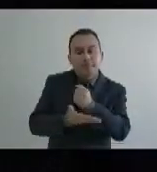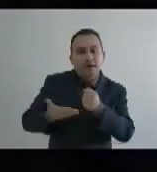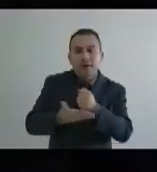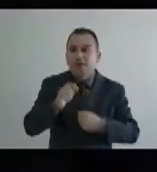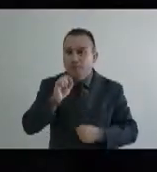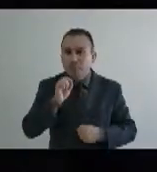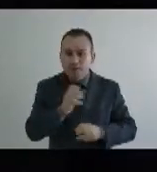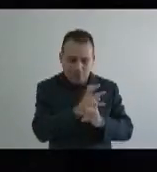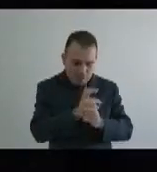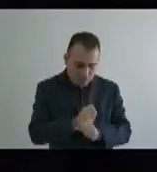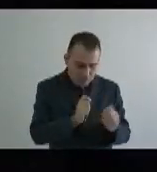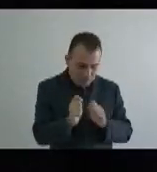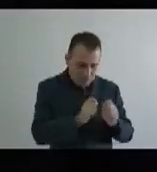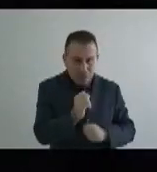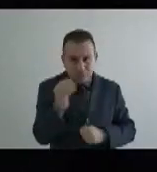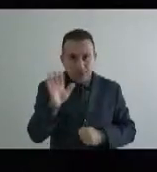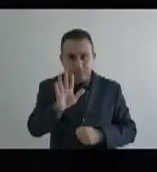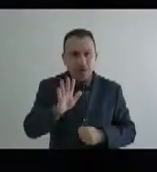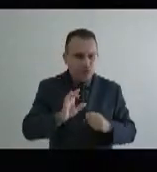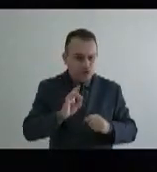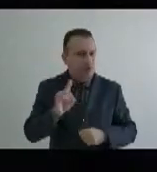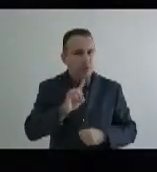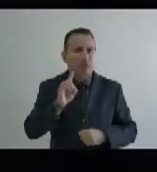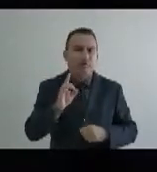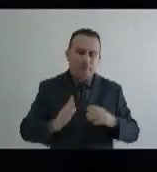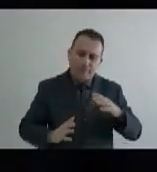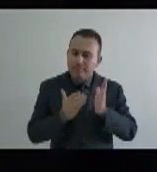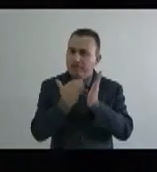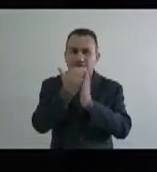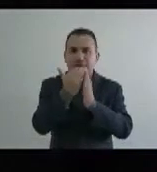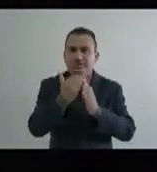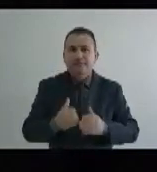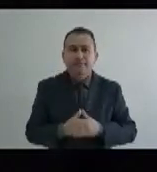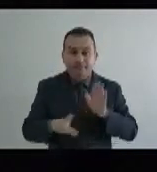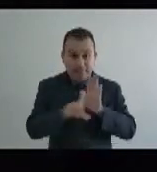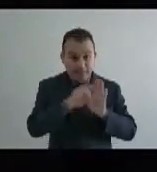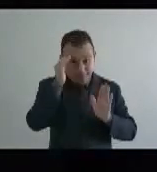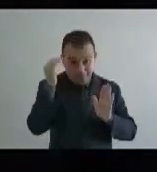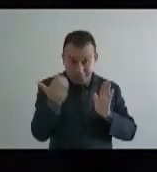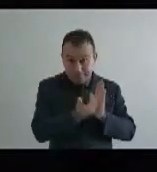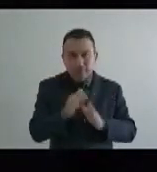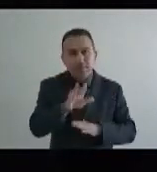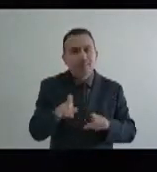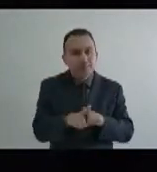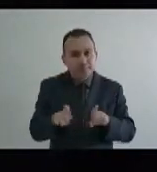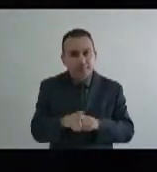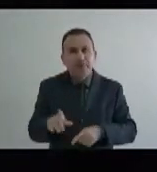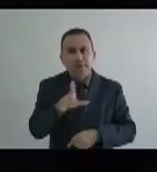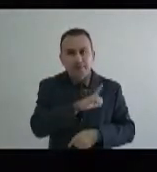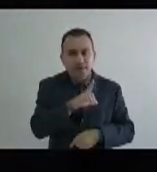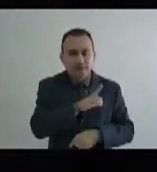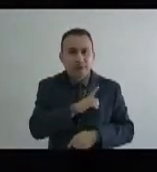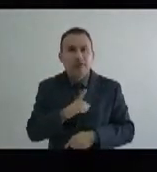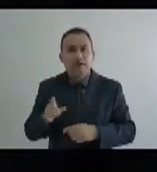contas, mas tem ido muito além disso. Não só fazer o controle na forma da lei, mas estão indo também ao encontro do objetivo